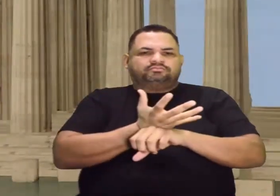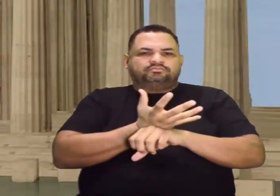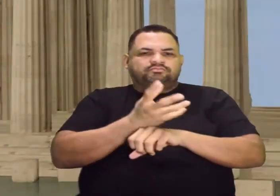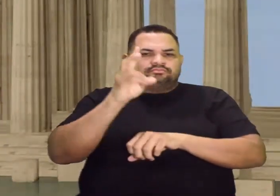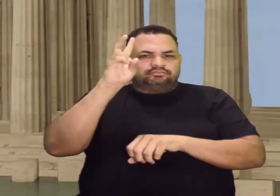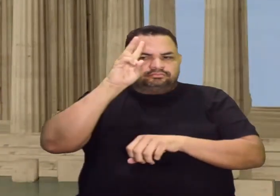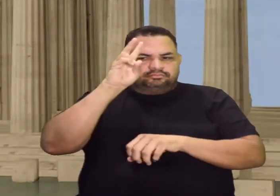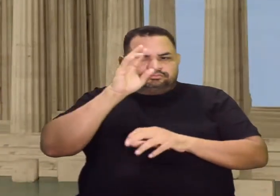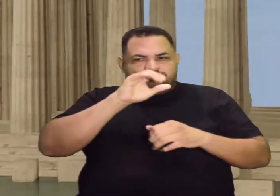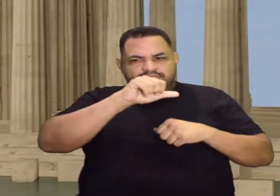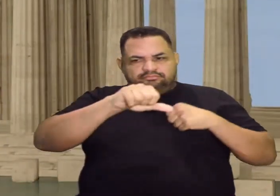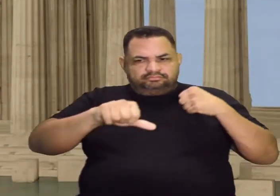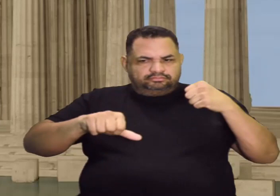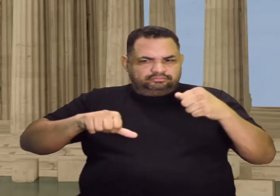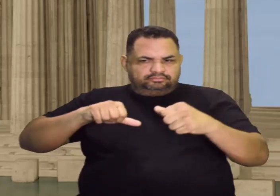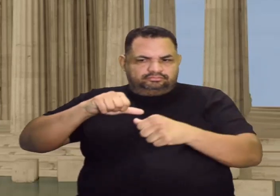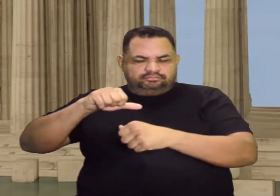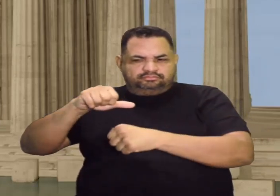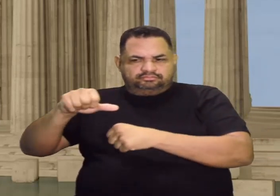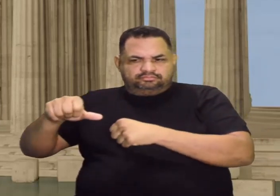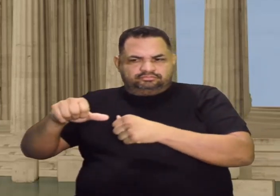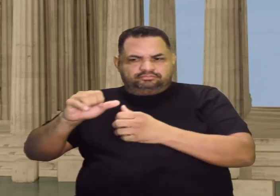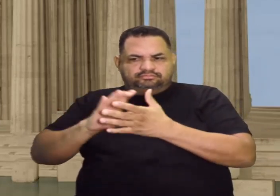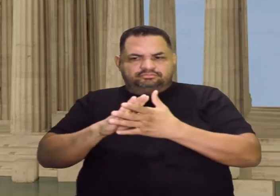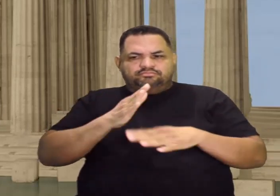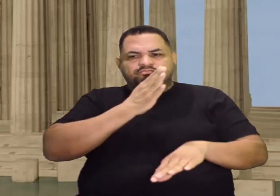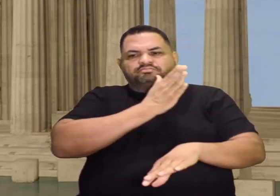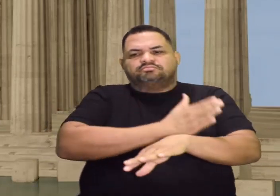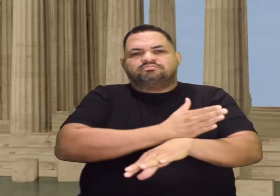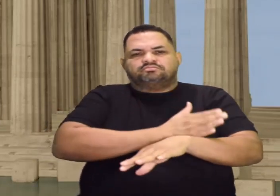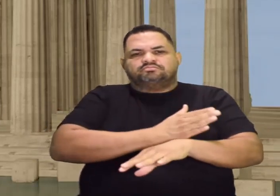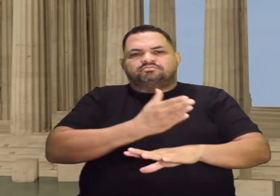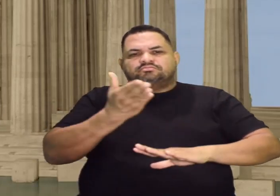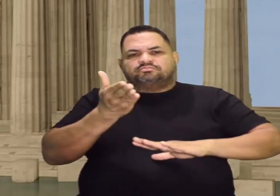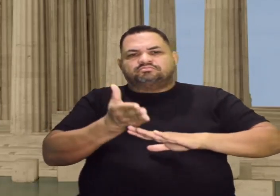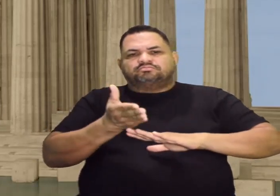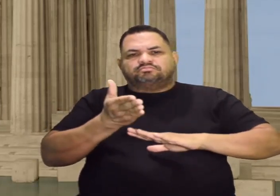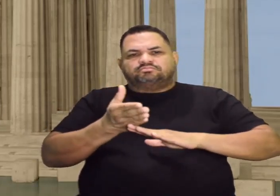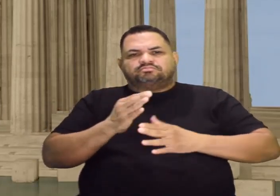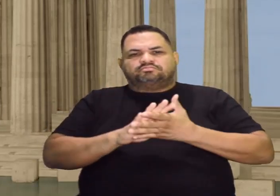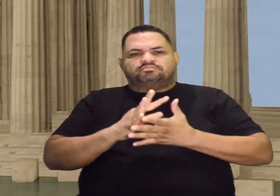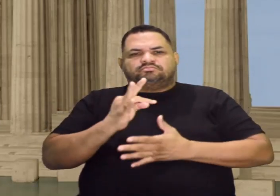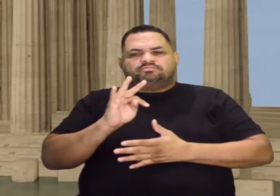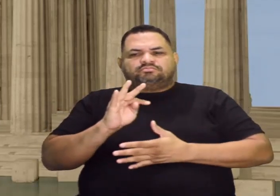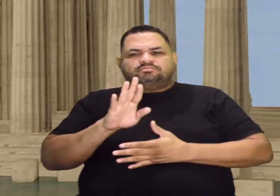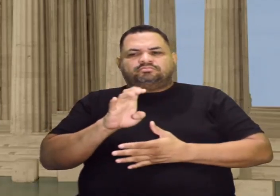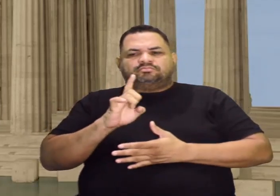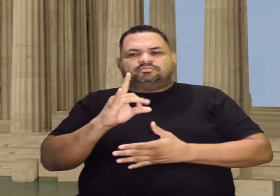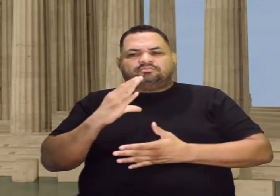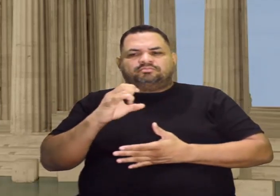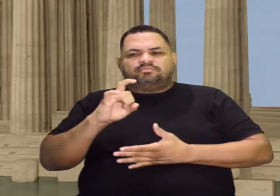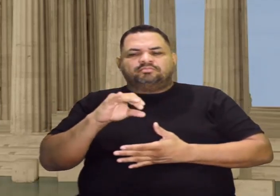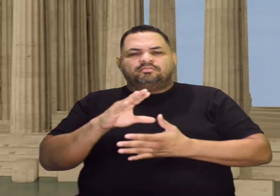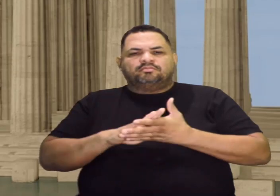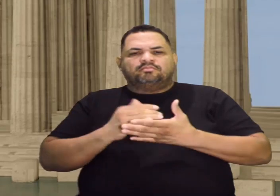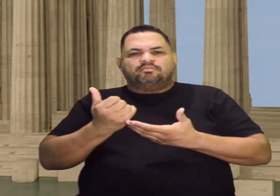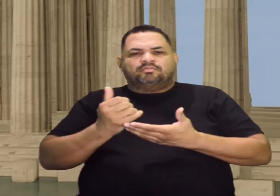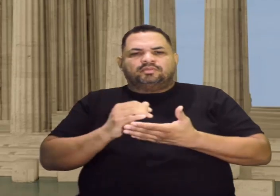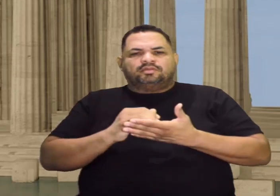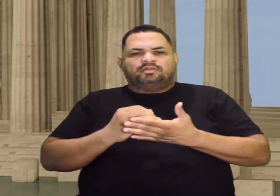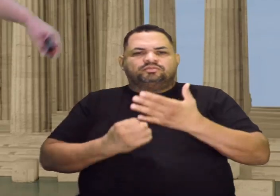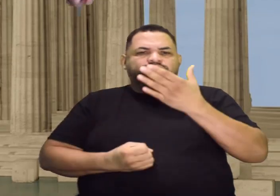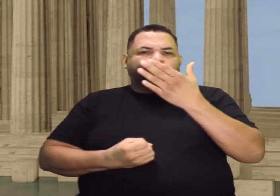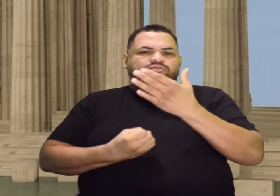da passagem, né, do período da Idade Média para o teocentrismo, para o Renascimento, o período da